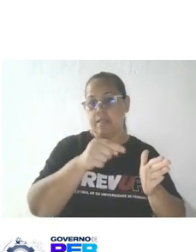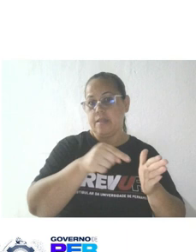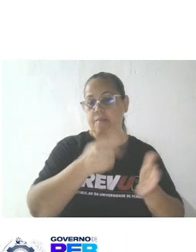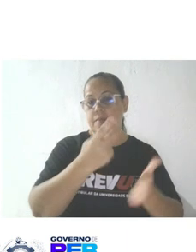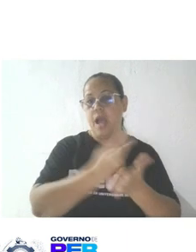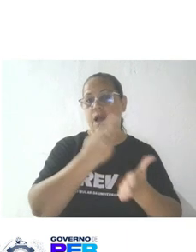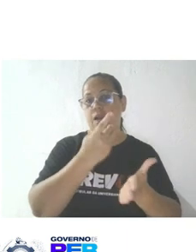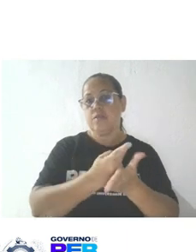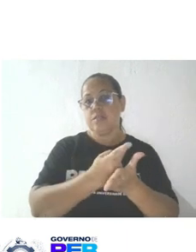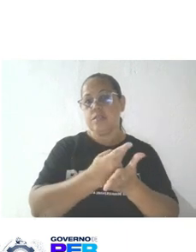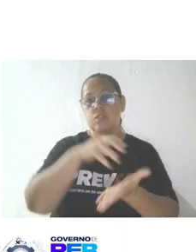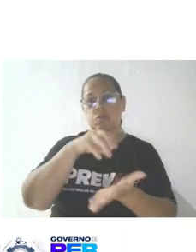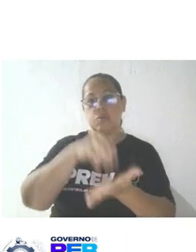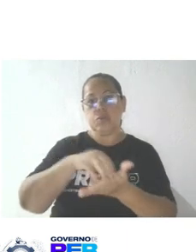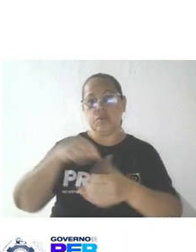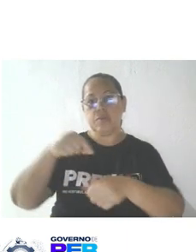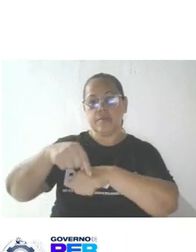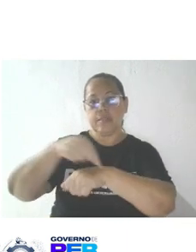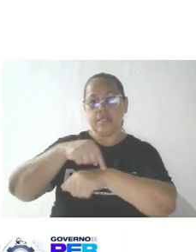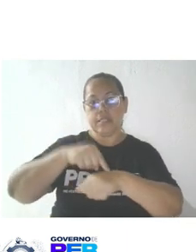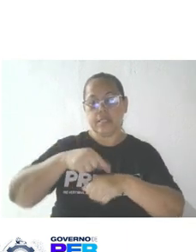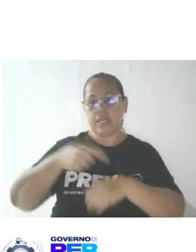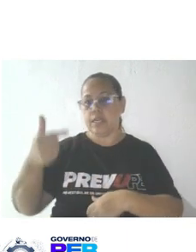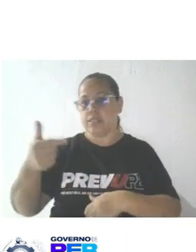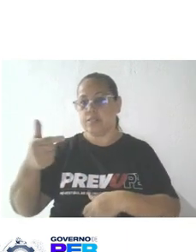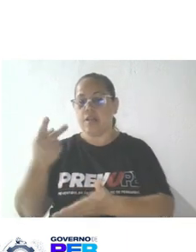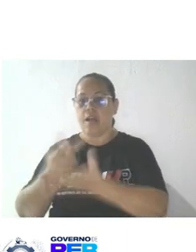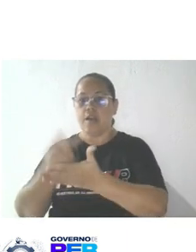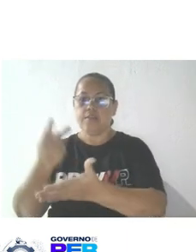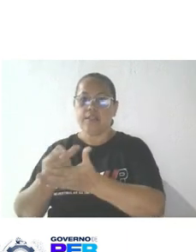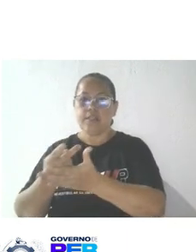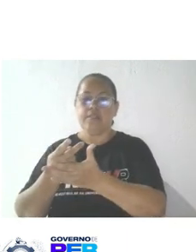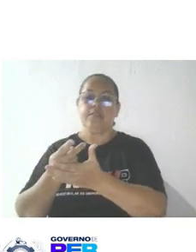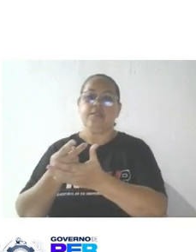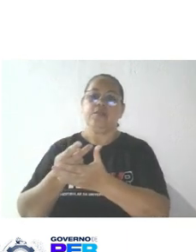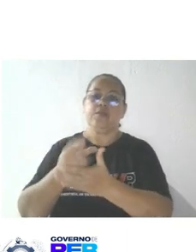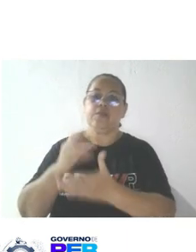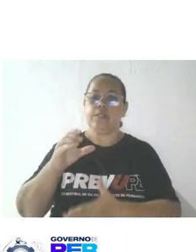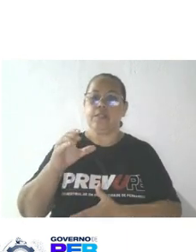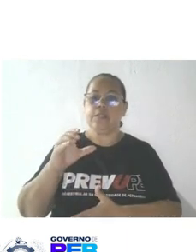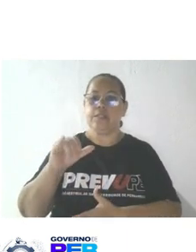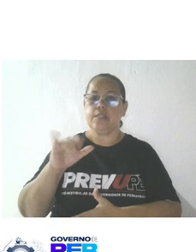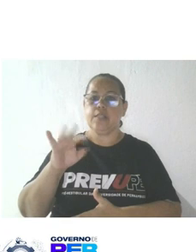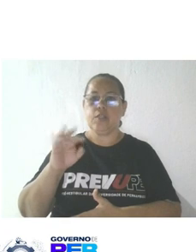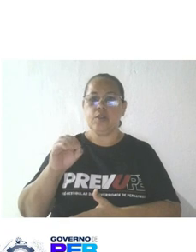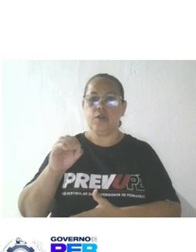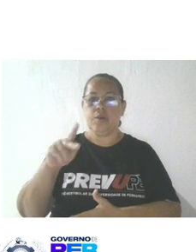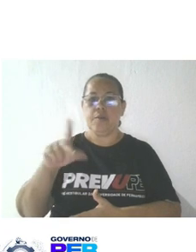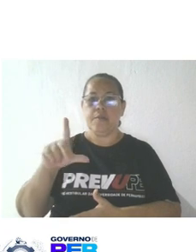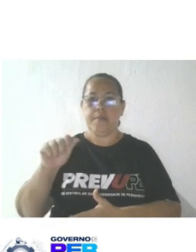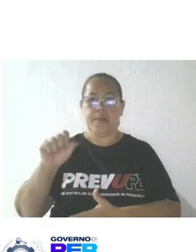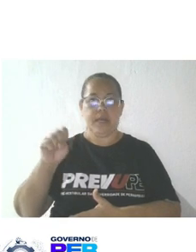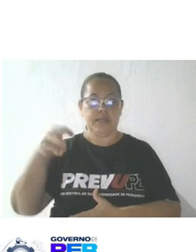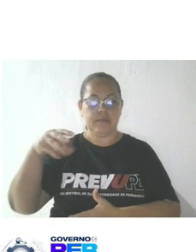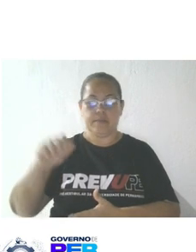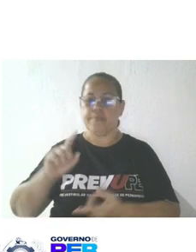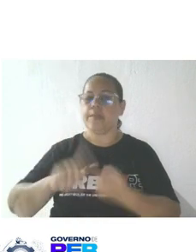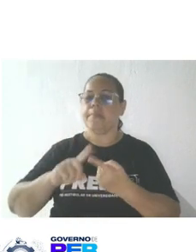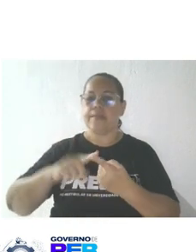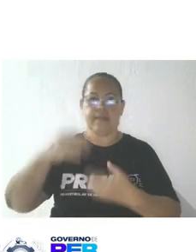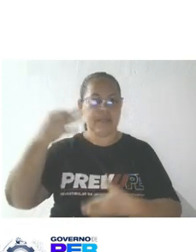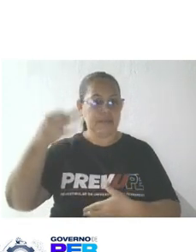ocorre no núcleo da célula, enquanto a segunda parte ocorre no citoplasma, com a ação dos ribossomos. Pessoal, a letra E também está tudo correto.